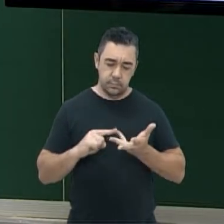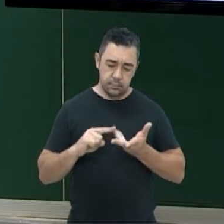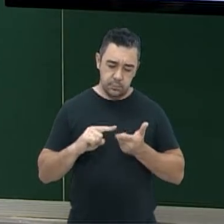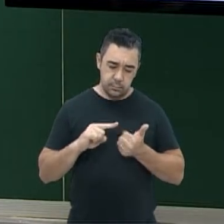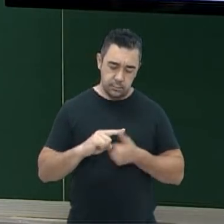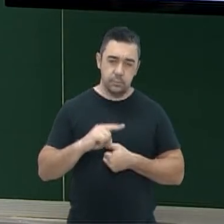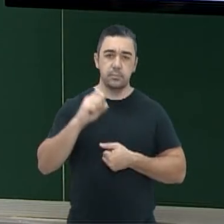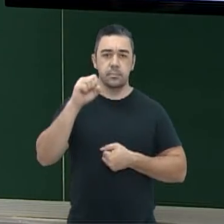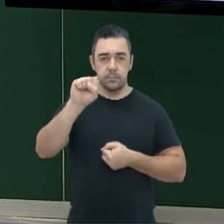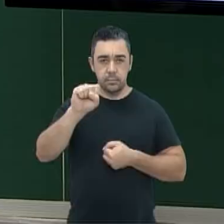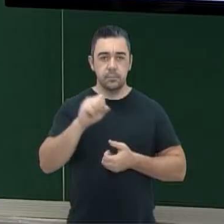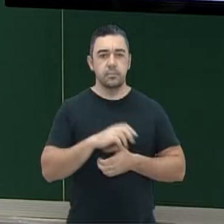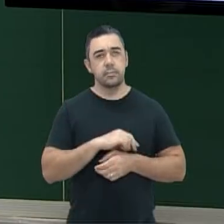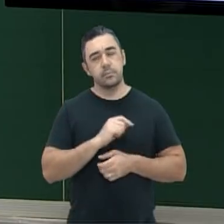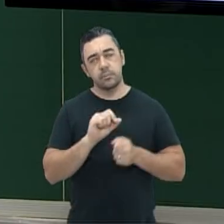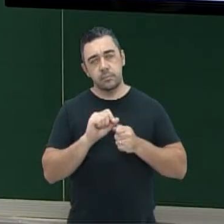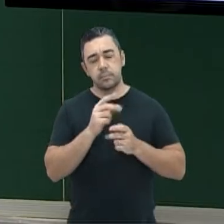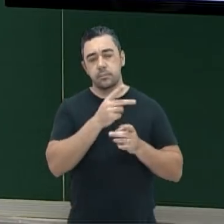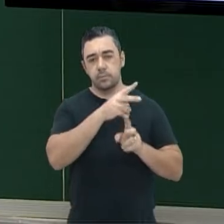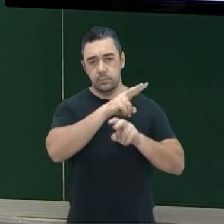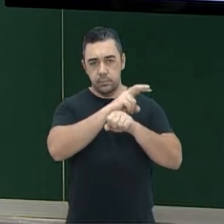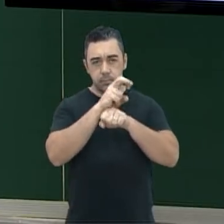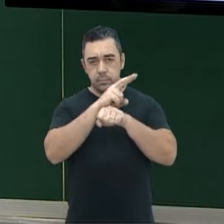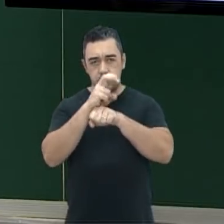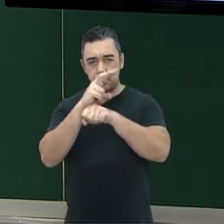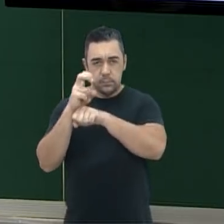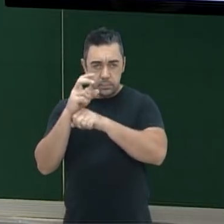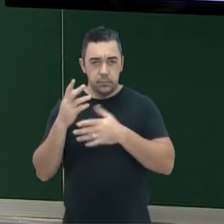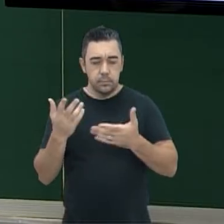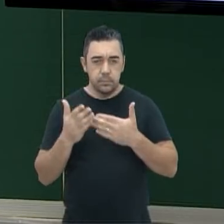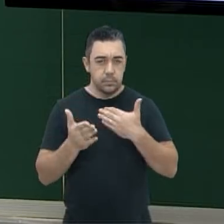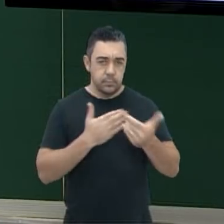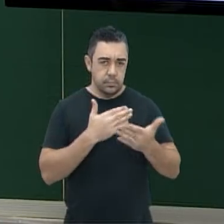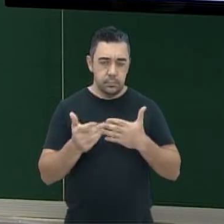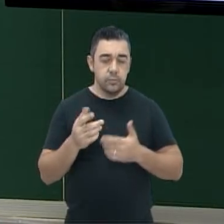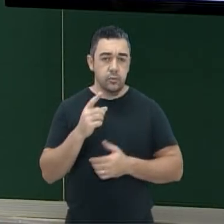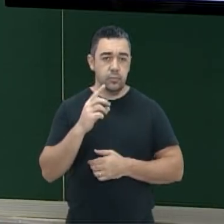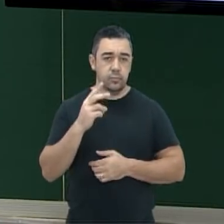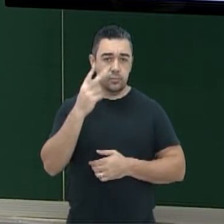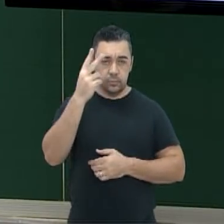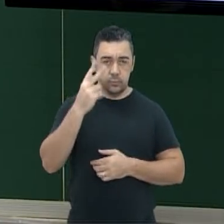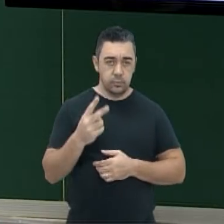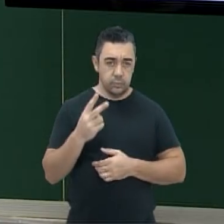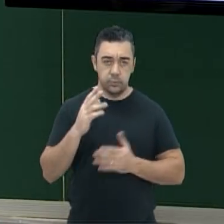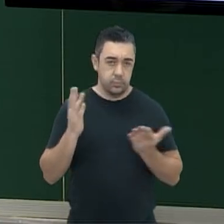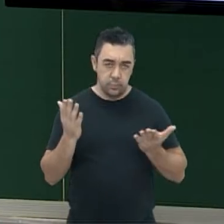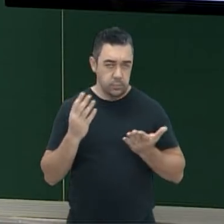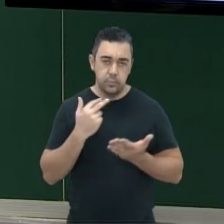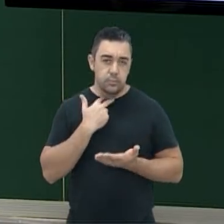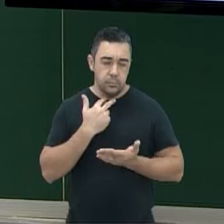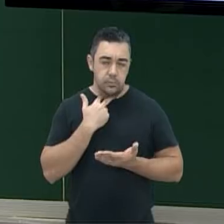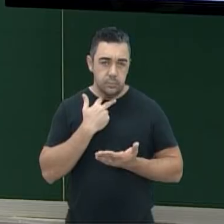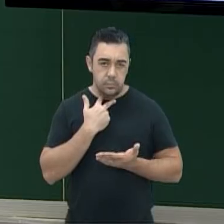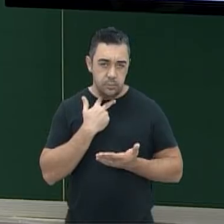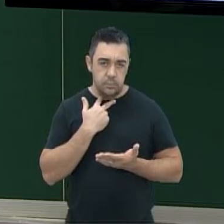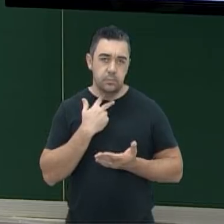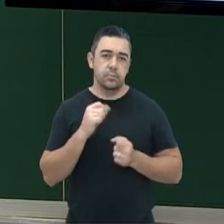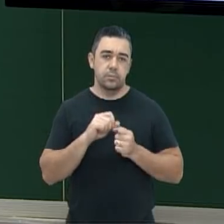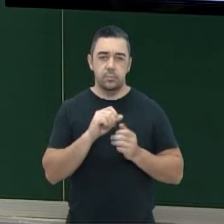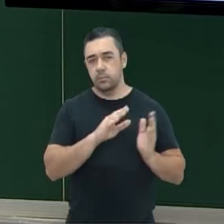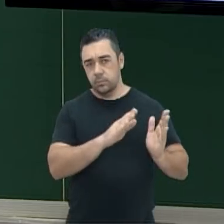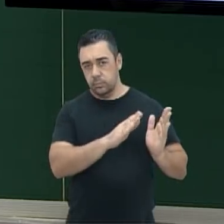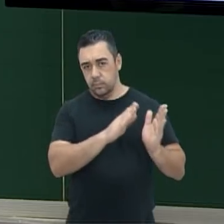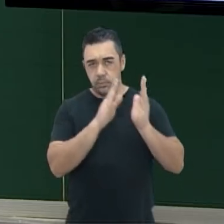subtração emprestando. Então, vamos lá. Não consigo tirar 2 de 0. Então, eu vou pegar uma ordem